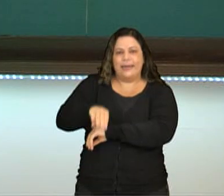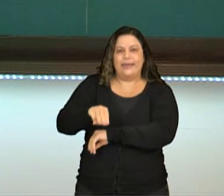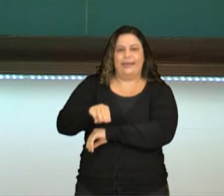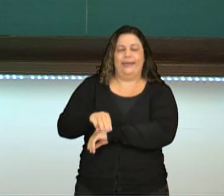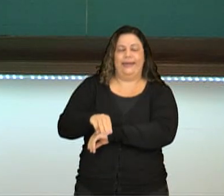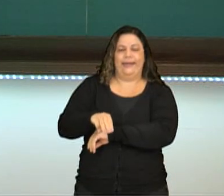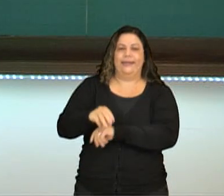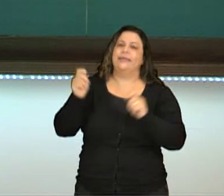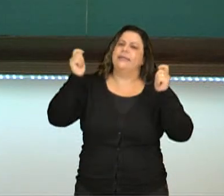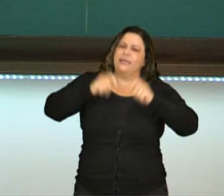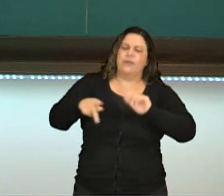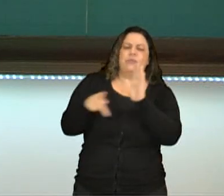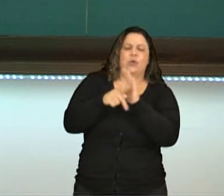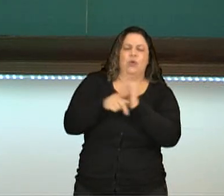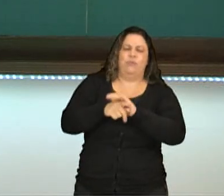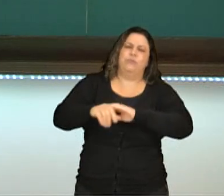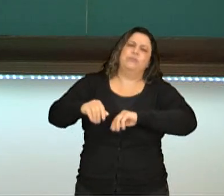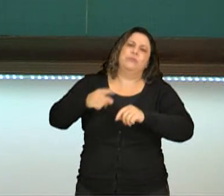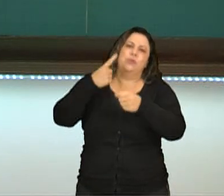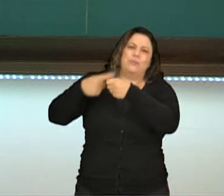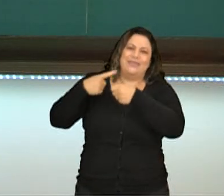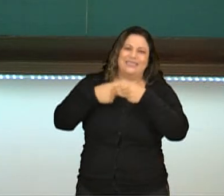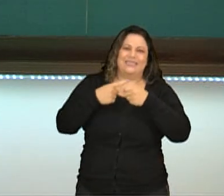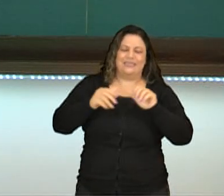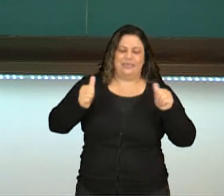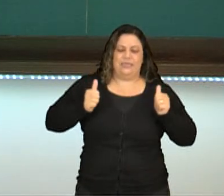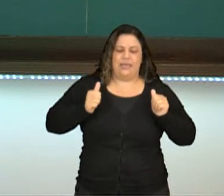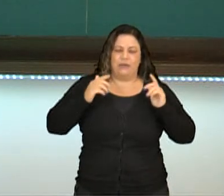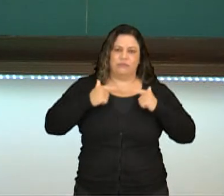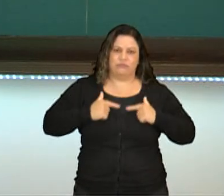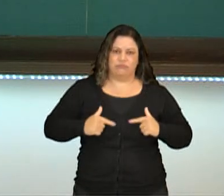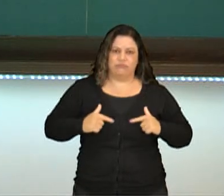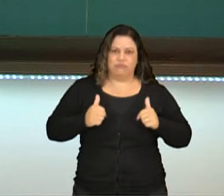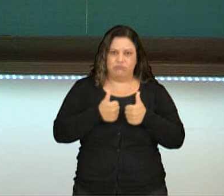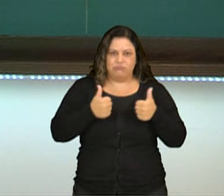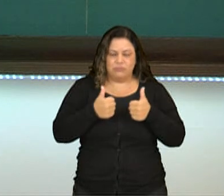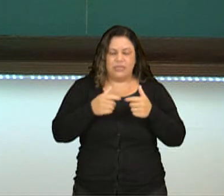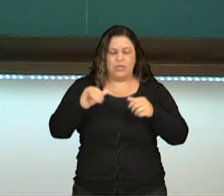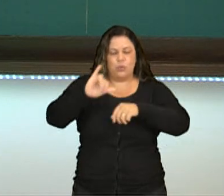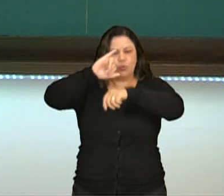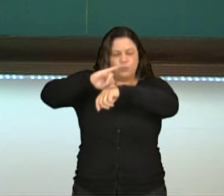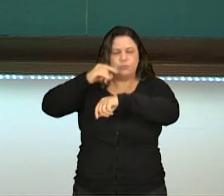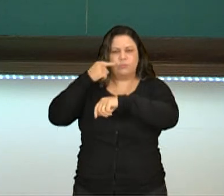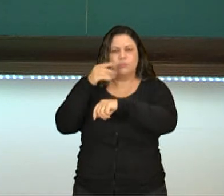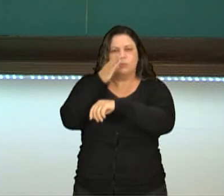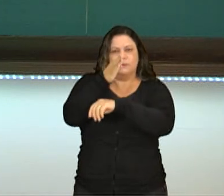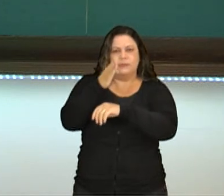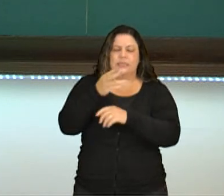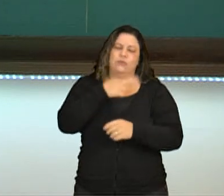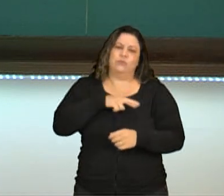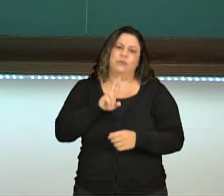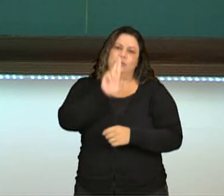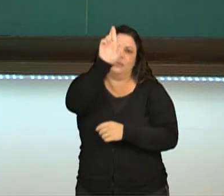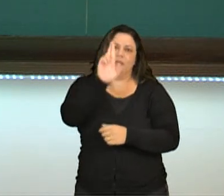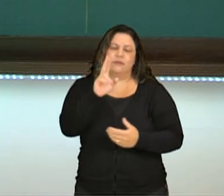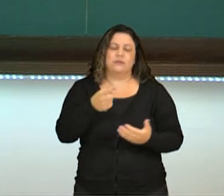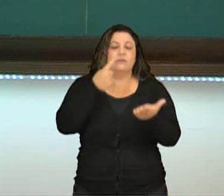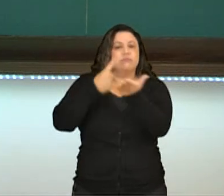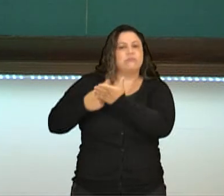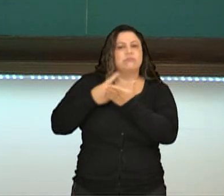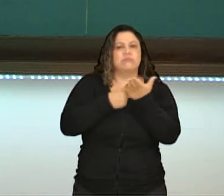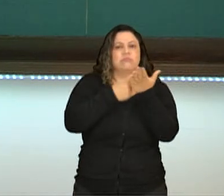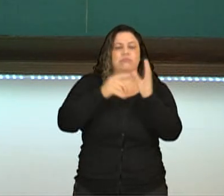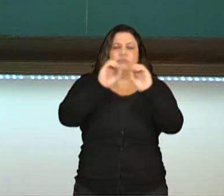religiões. Então, Jerusalém como uma cidade neutra neste cenário. Esse foi o acordo aí fechado, costurado pela ONU.